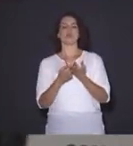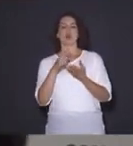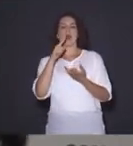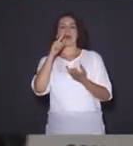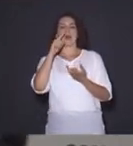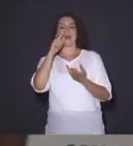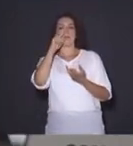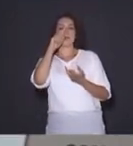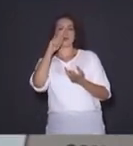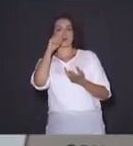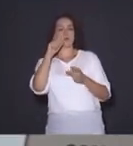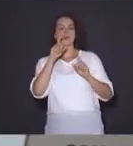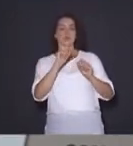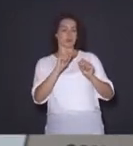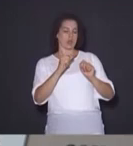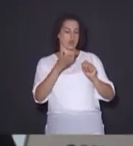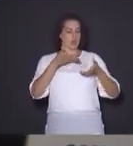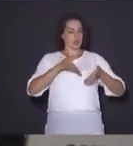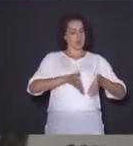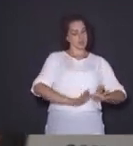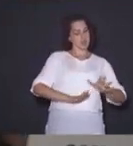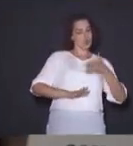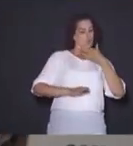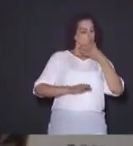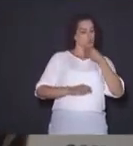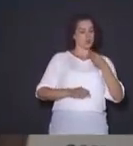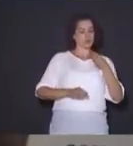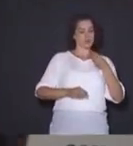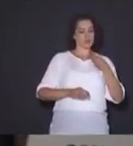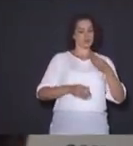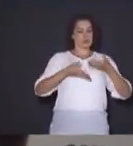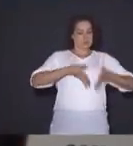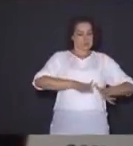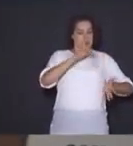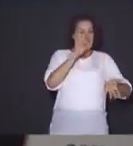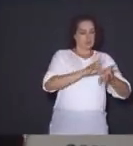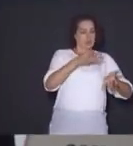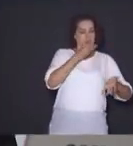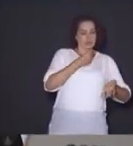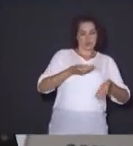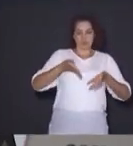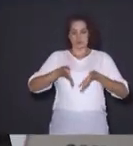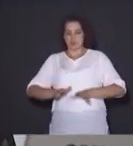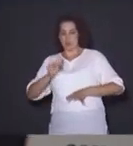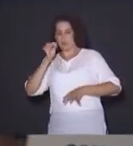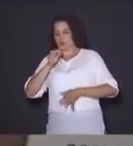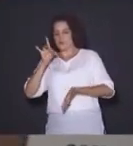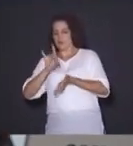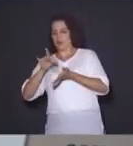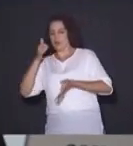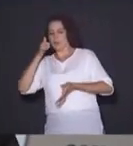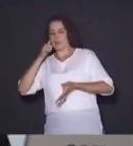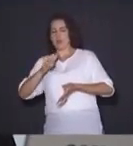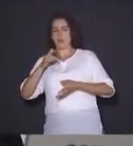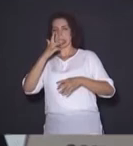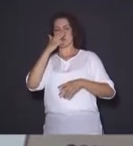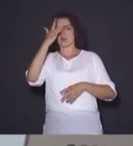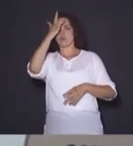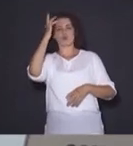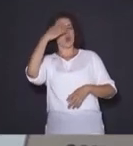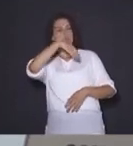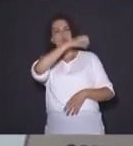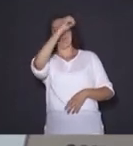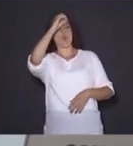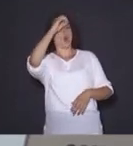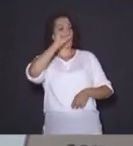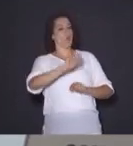menina como menina e um menino com o menino e vai fazer com que as pessoas não saibam mais do que elas são né é os deputados